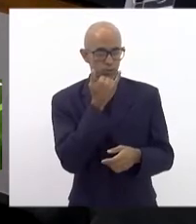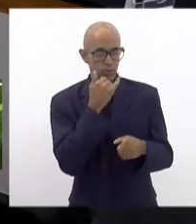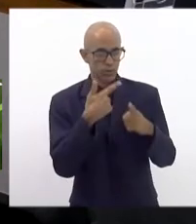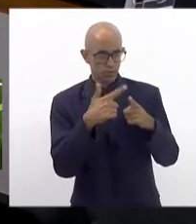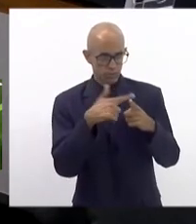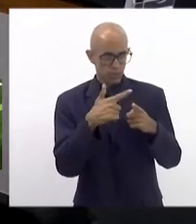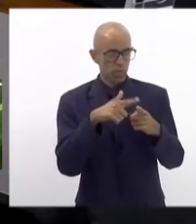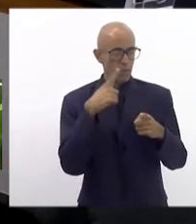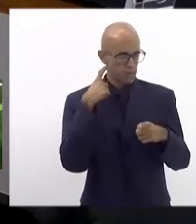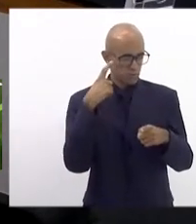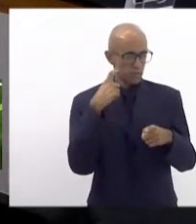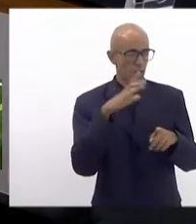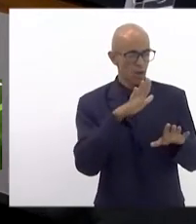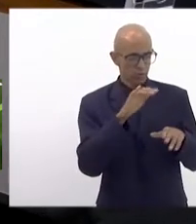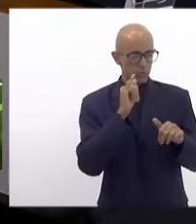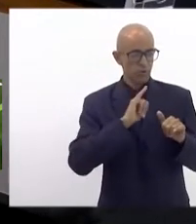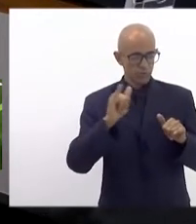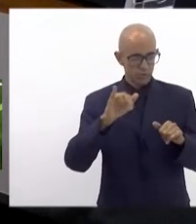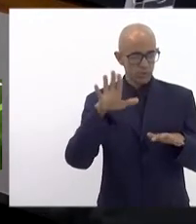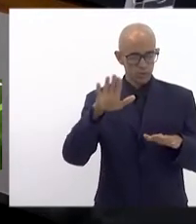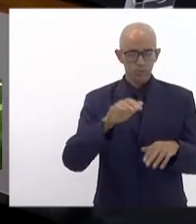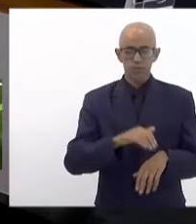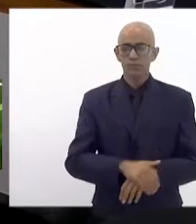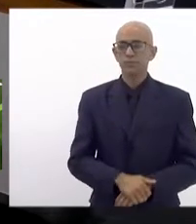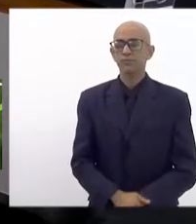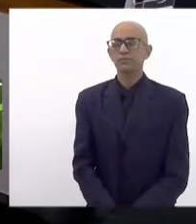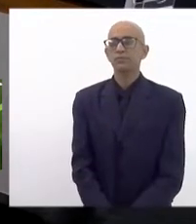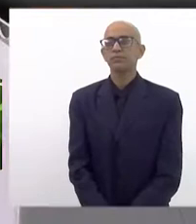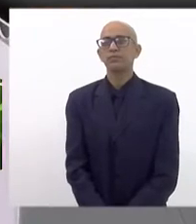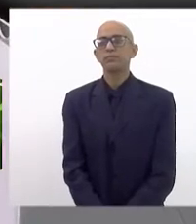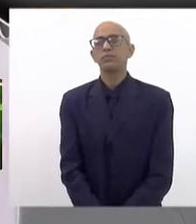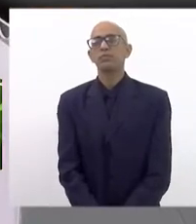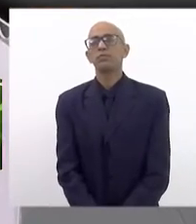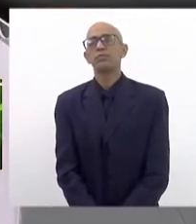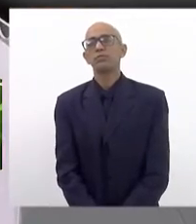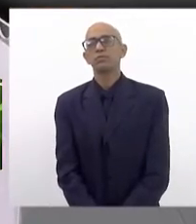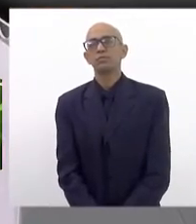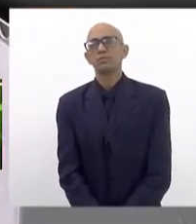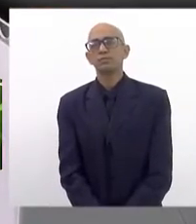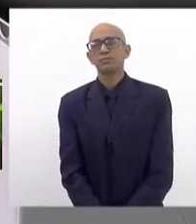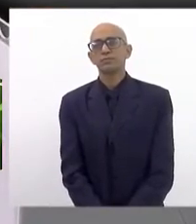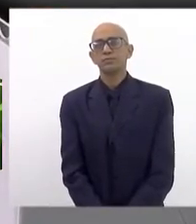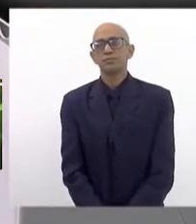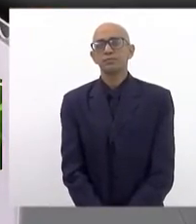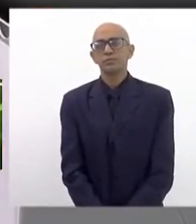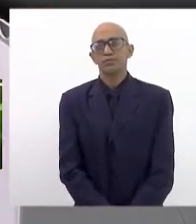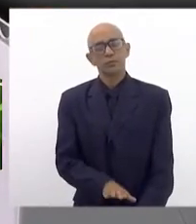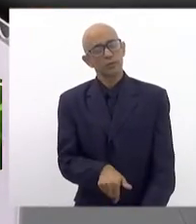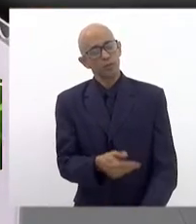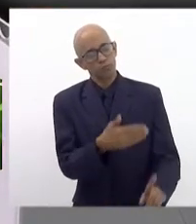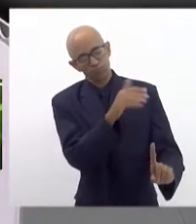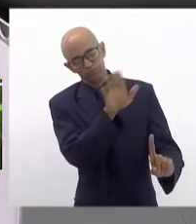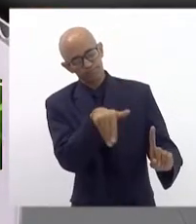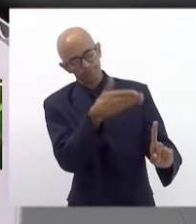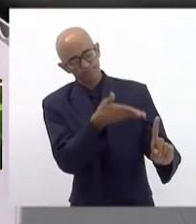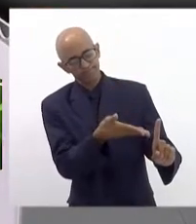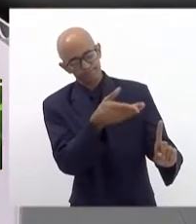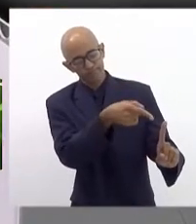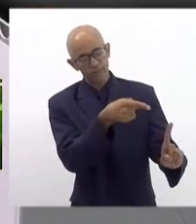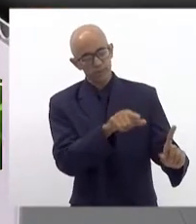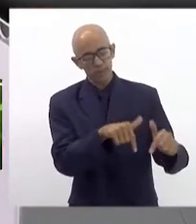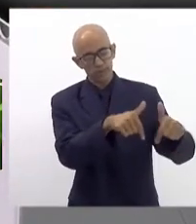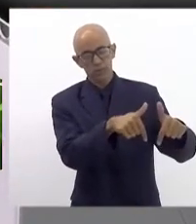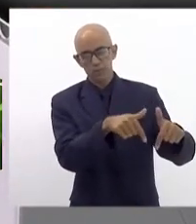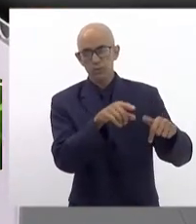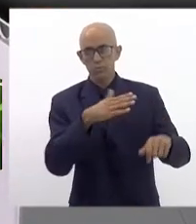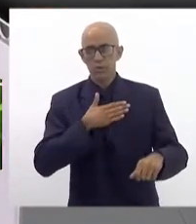Bom. Melhorou. Obrigado. Obrigado a você. Enfim, queria elogiar, então, essa iniciativa, que eu acho